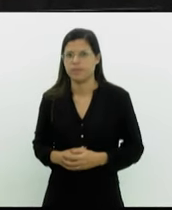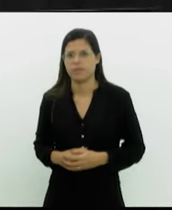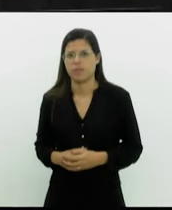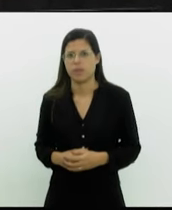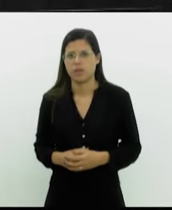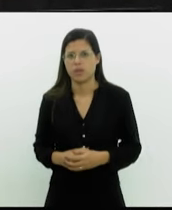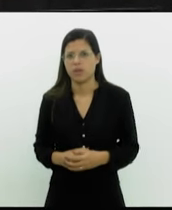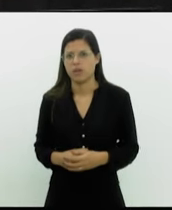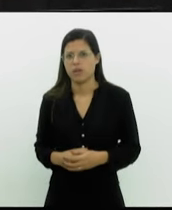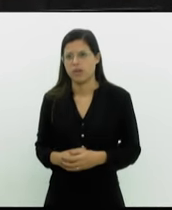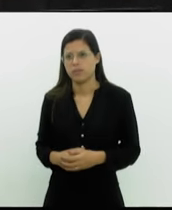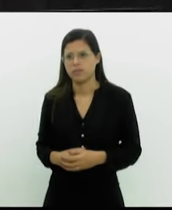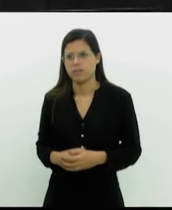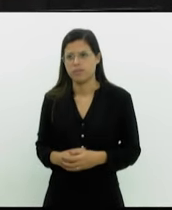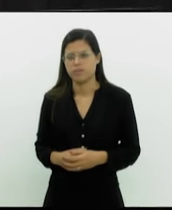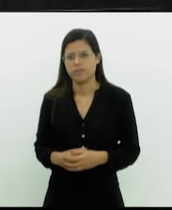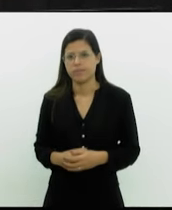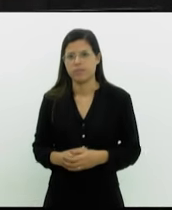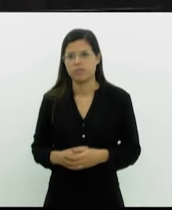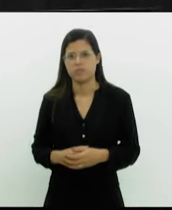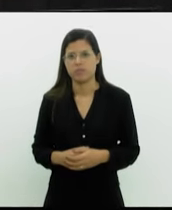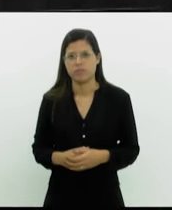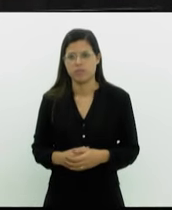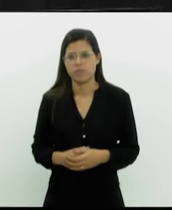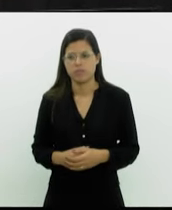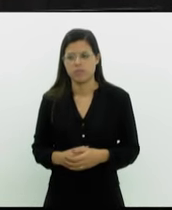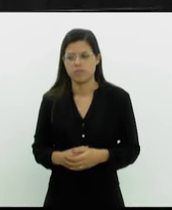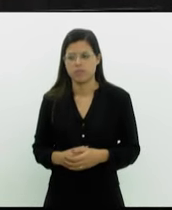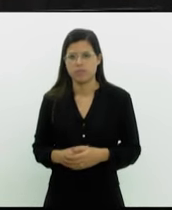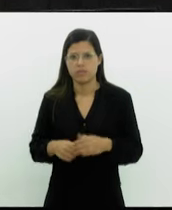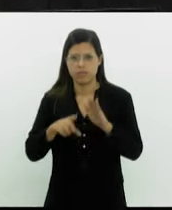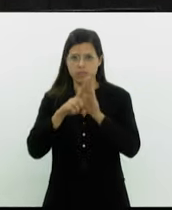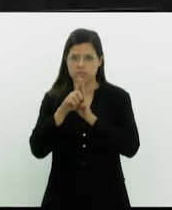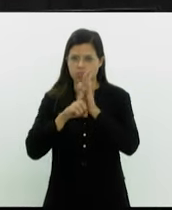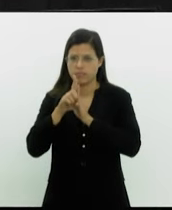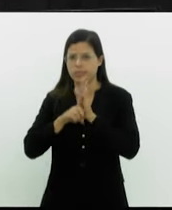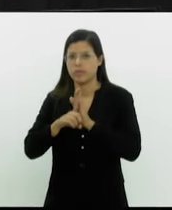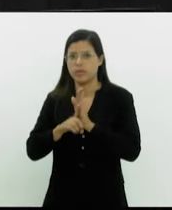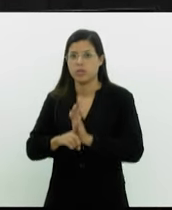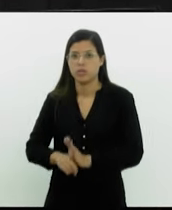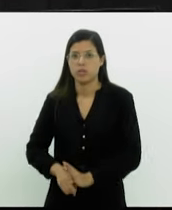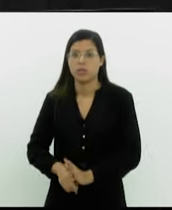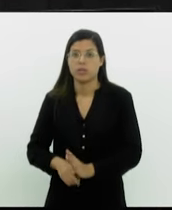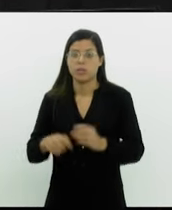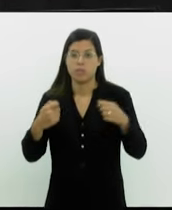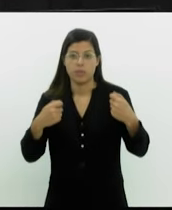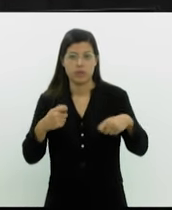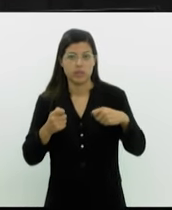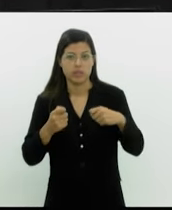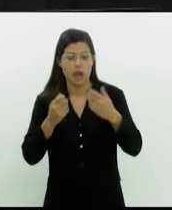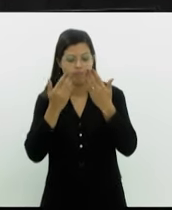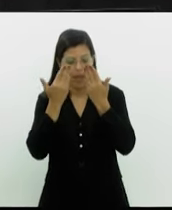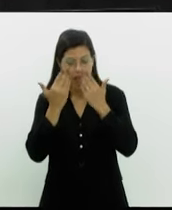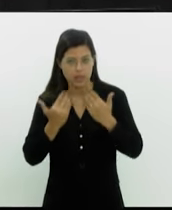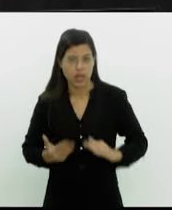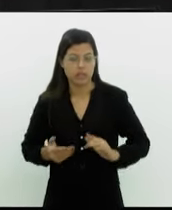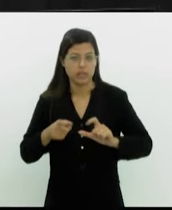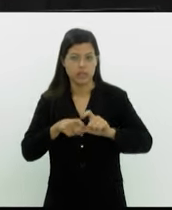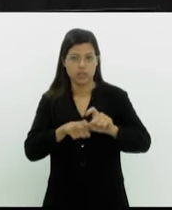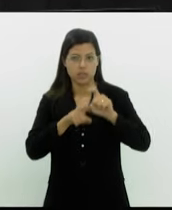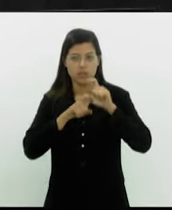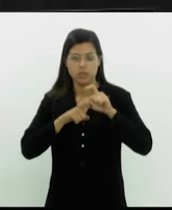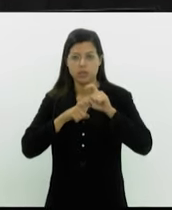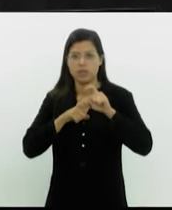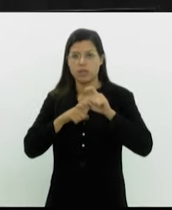que mediante perícia revisse toda a dívida do Estado, que é superior a 190